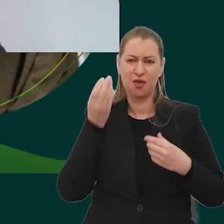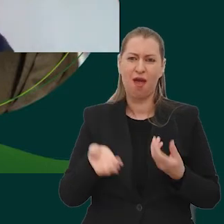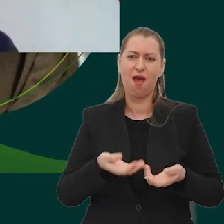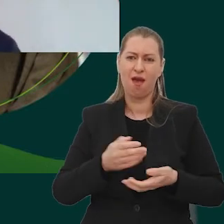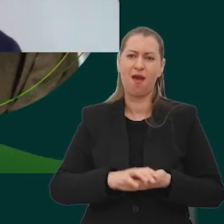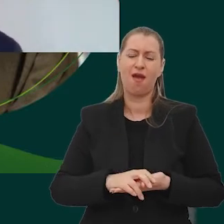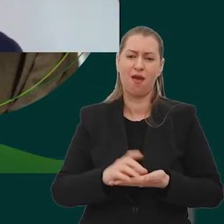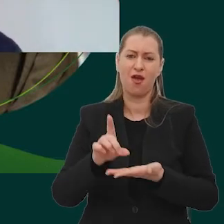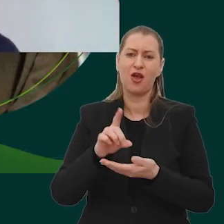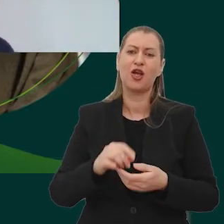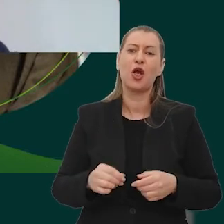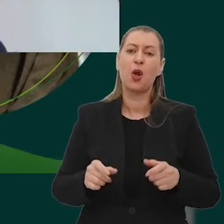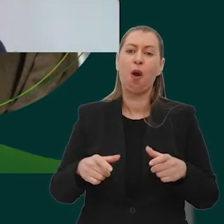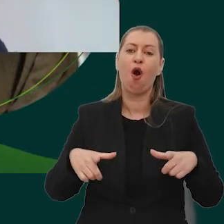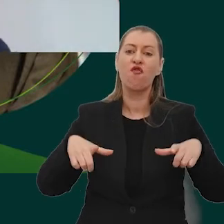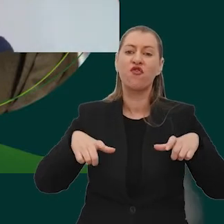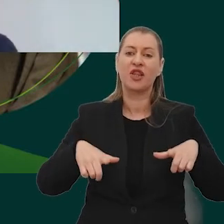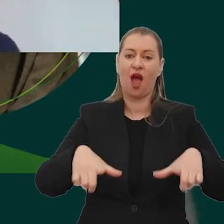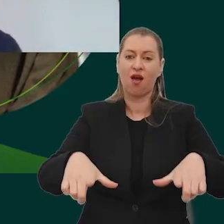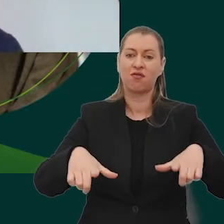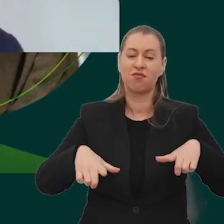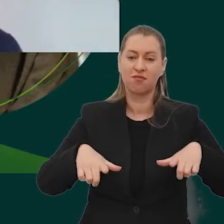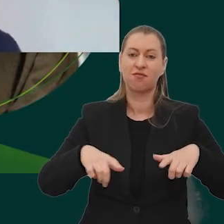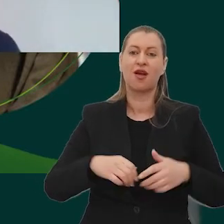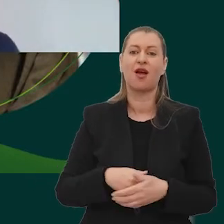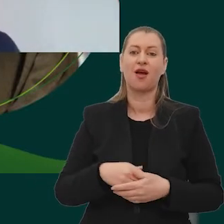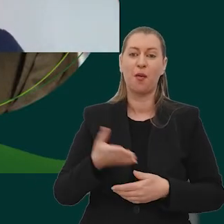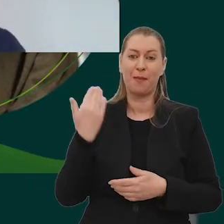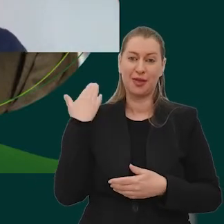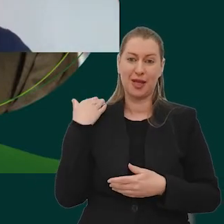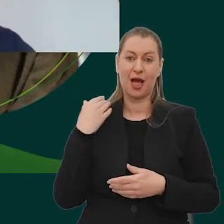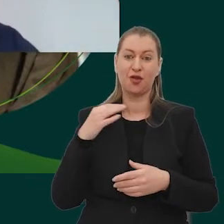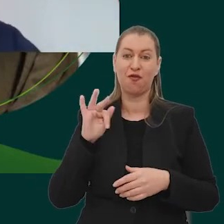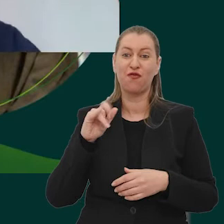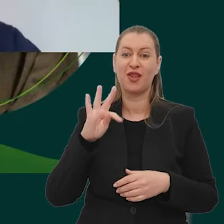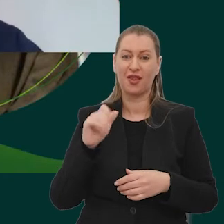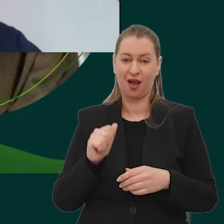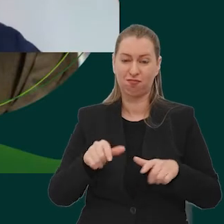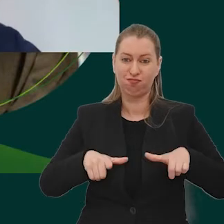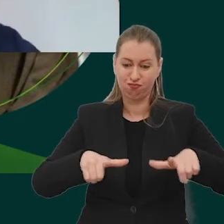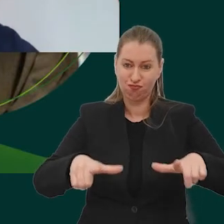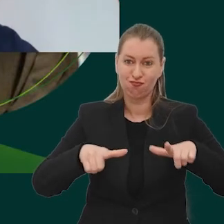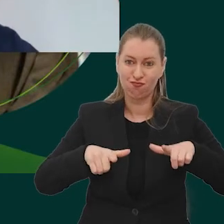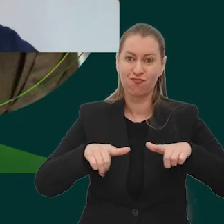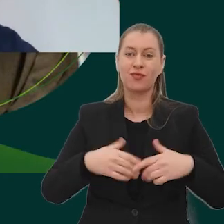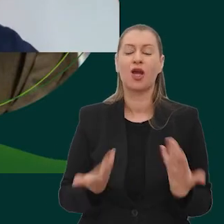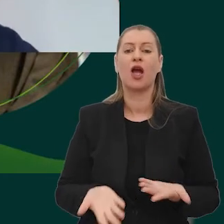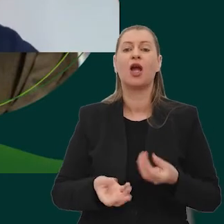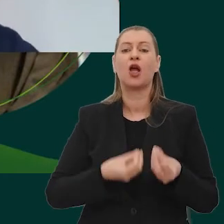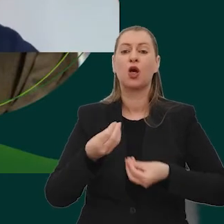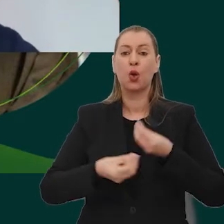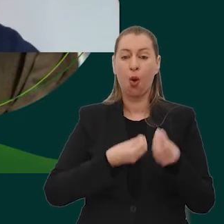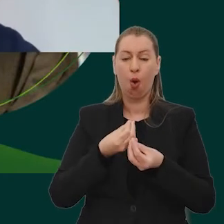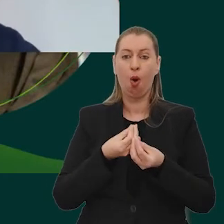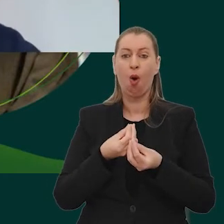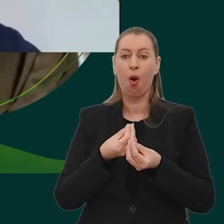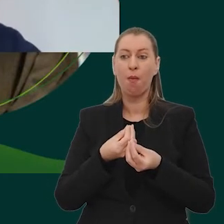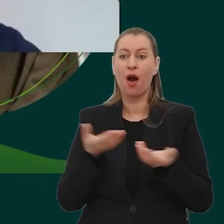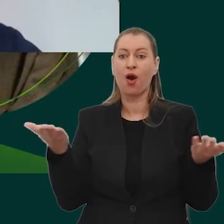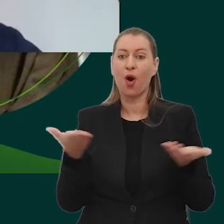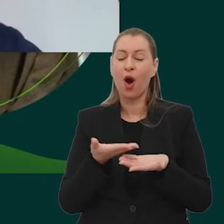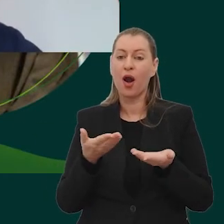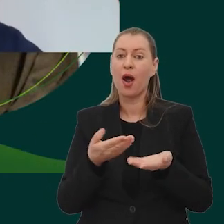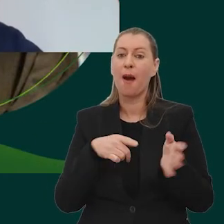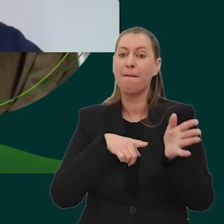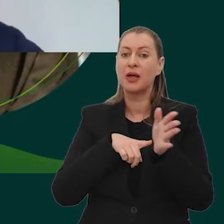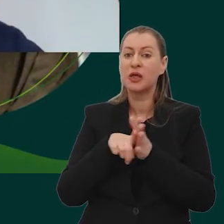4 cabeças em si, né? Então a gente está evoluindo ali. A questão o pessoal perguntou a questão do Google Translate, tem alguma coisa a ver